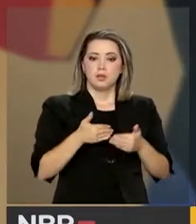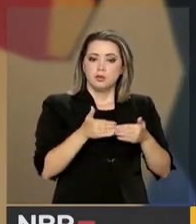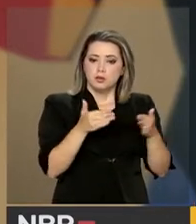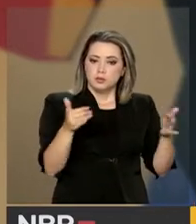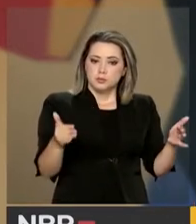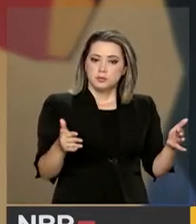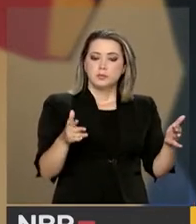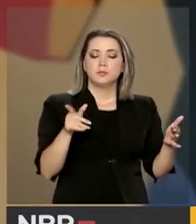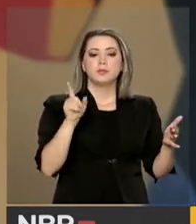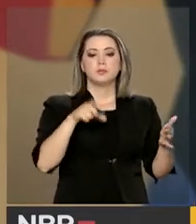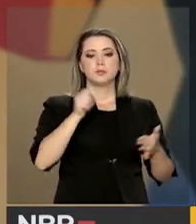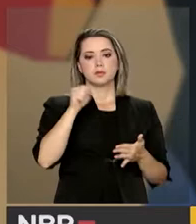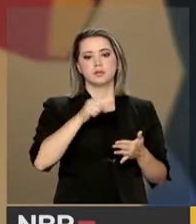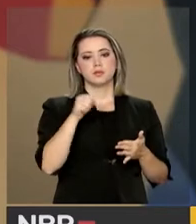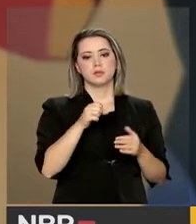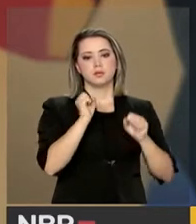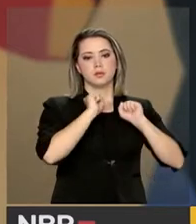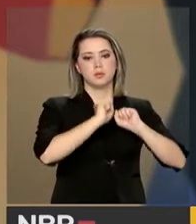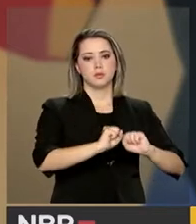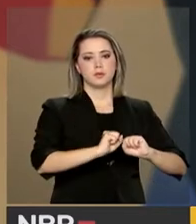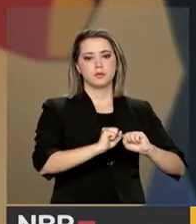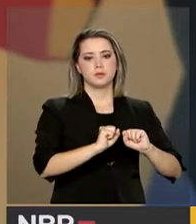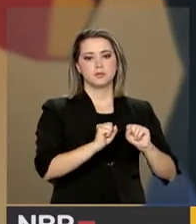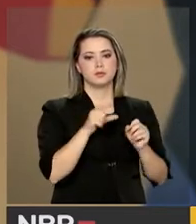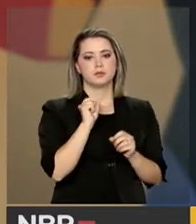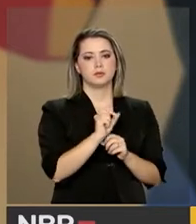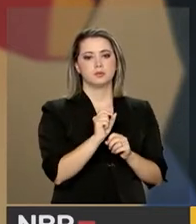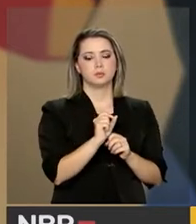amplia, é claro, a possibilidade de